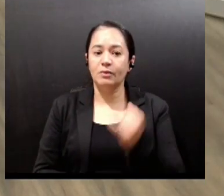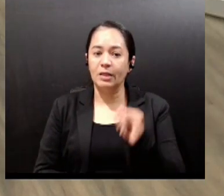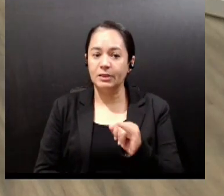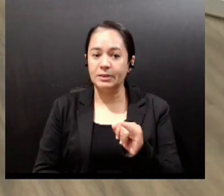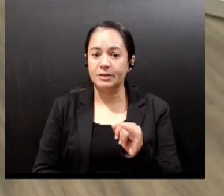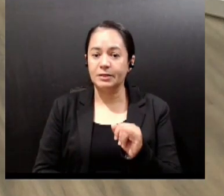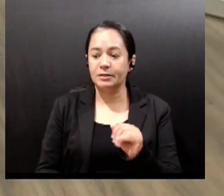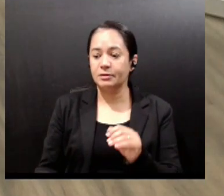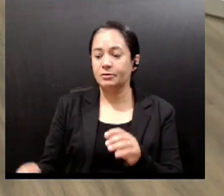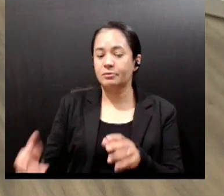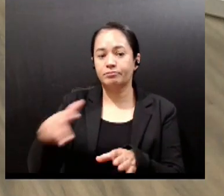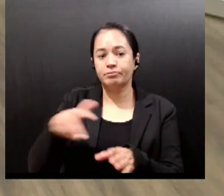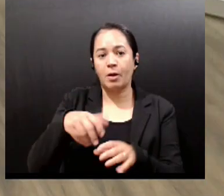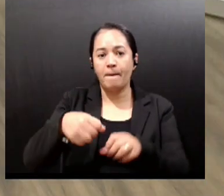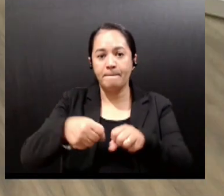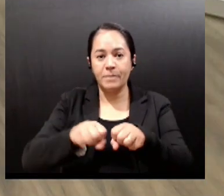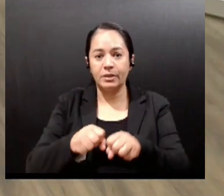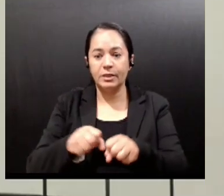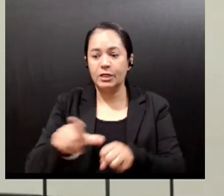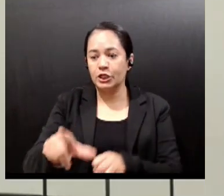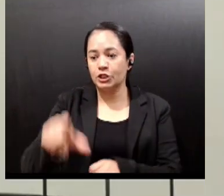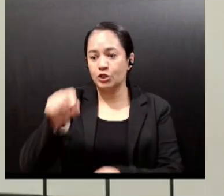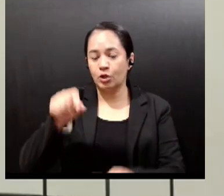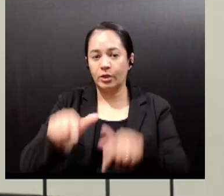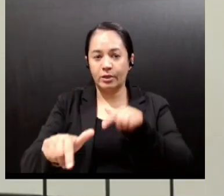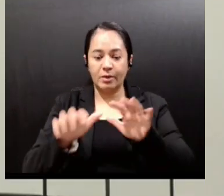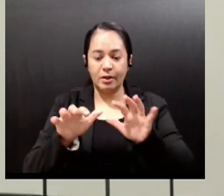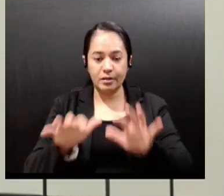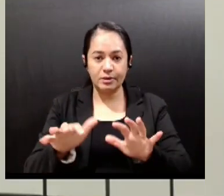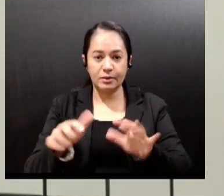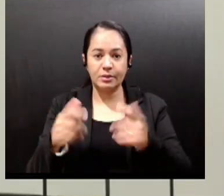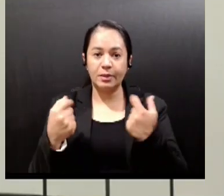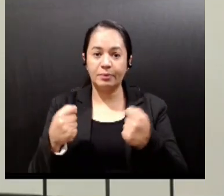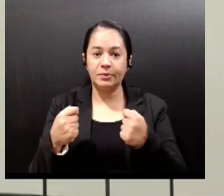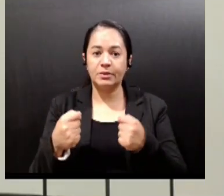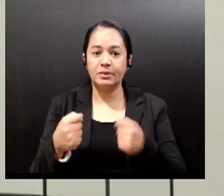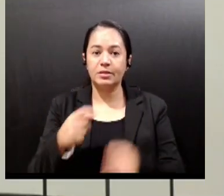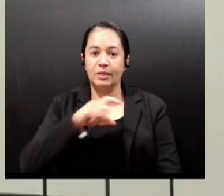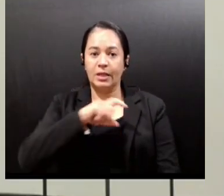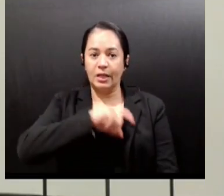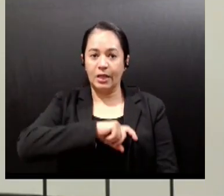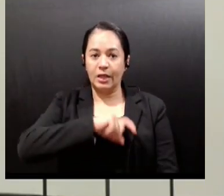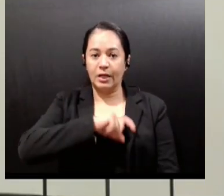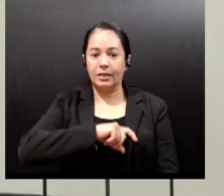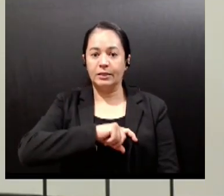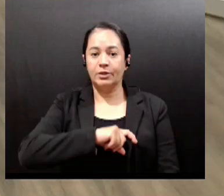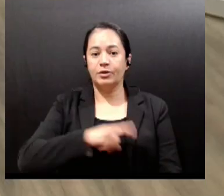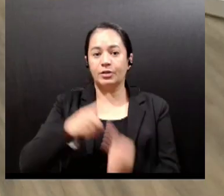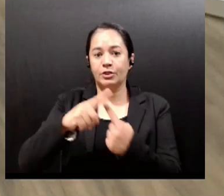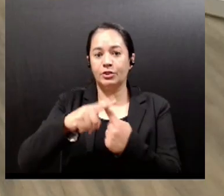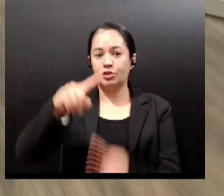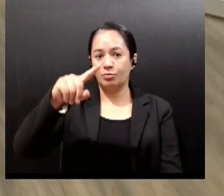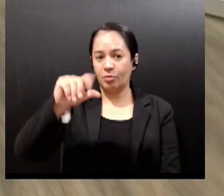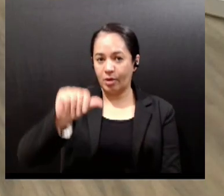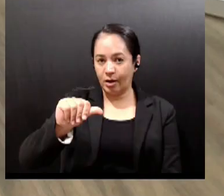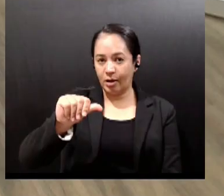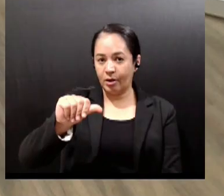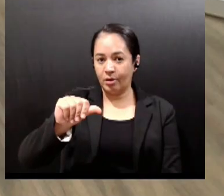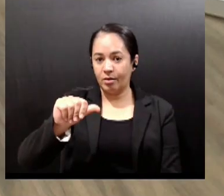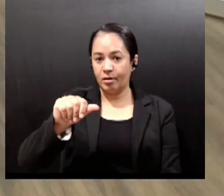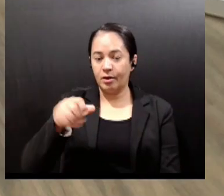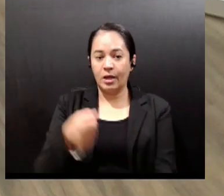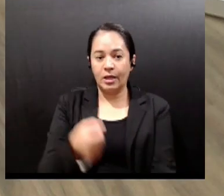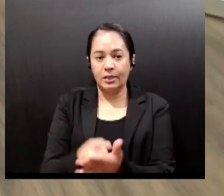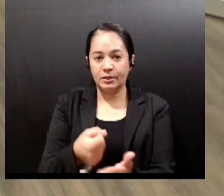fazer esse tipo de serviço, ele precisa ser habilitado na categoria A. Essa exigência é óbvia, né,